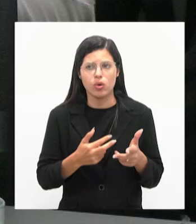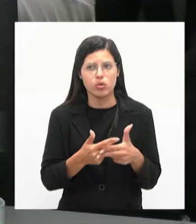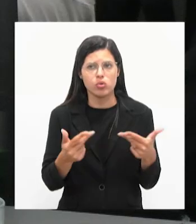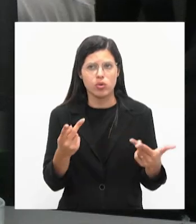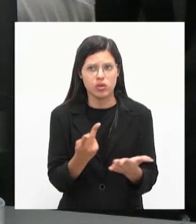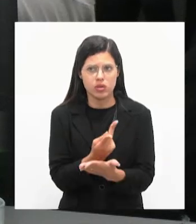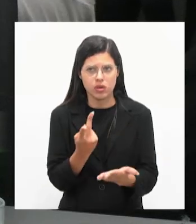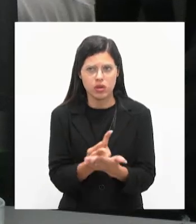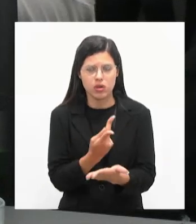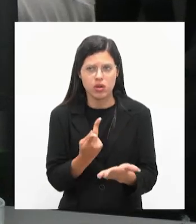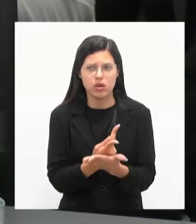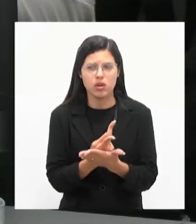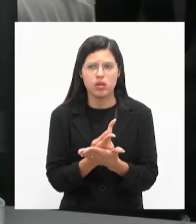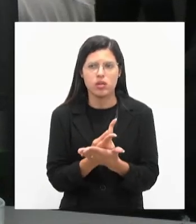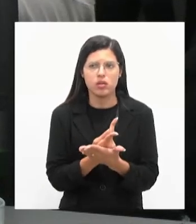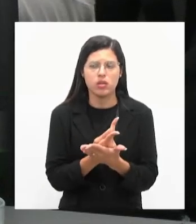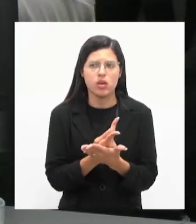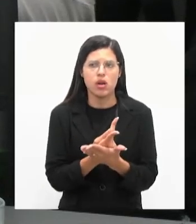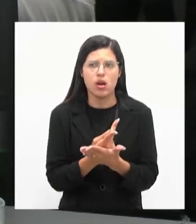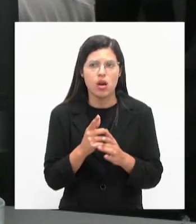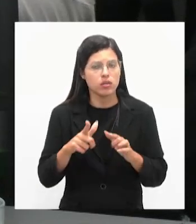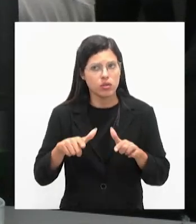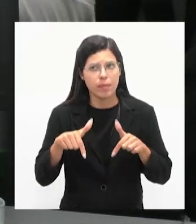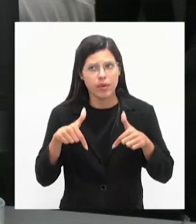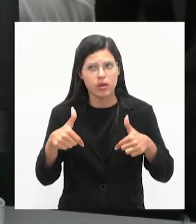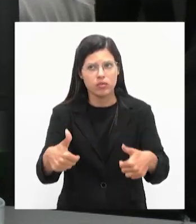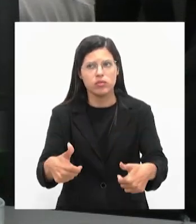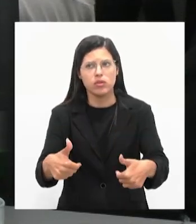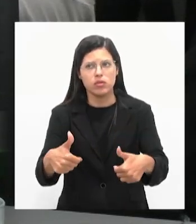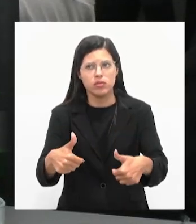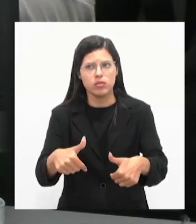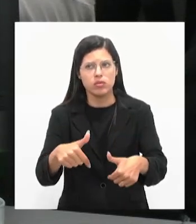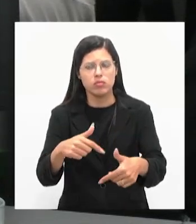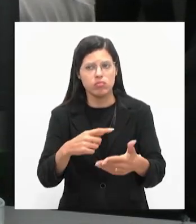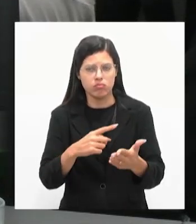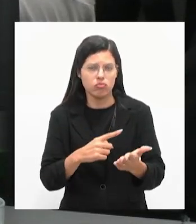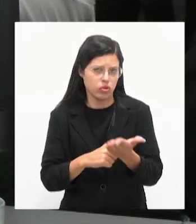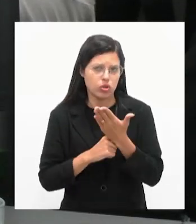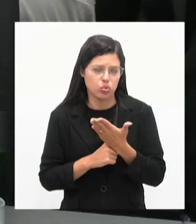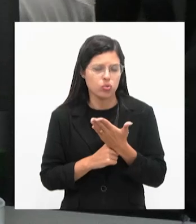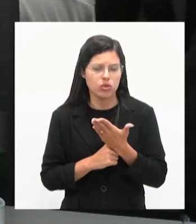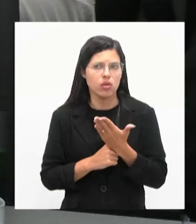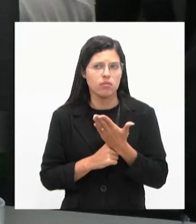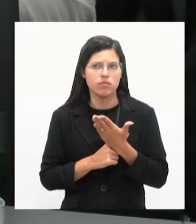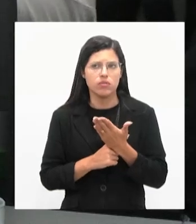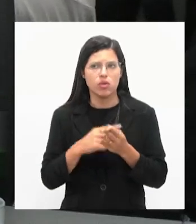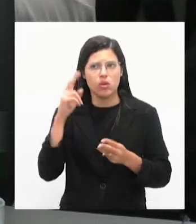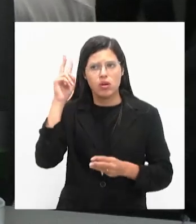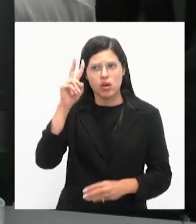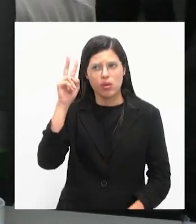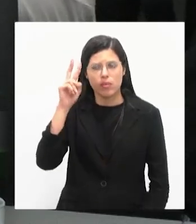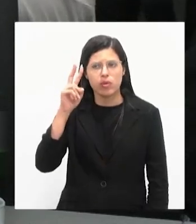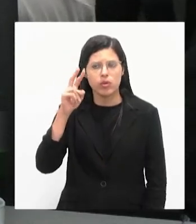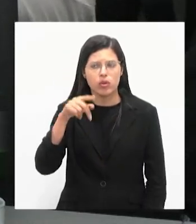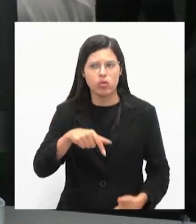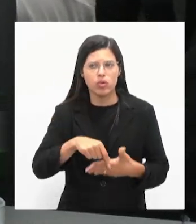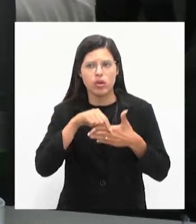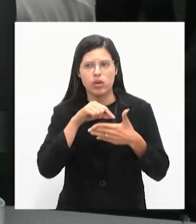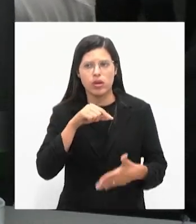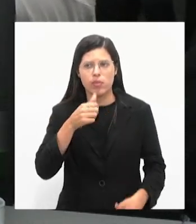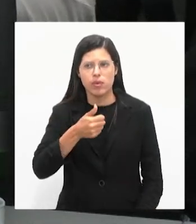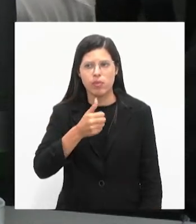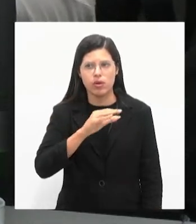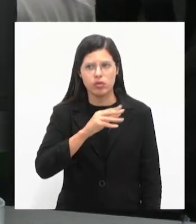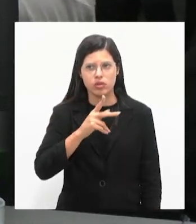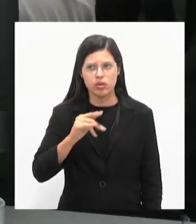entendeu? Porque as operações nos ajudam. Eu lembro que quando eu assumi o primeiro CPA, que